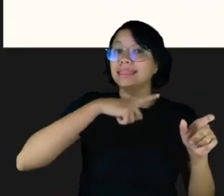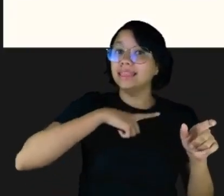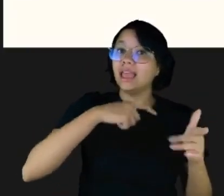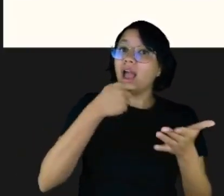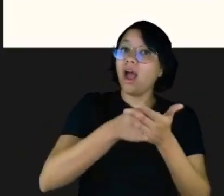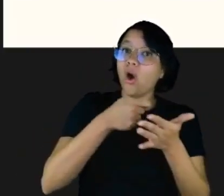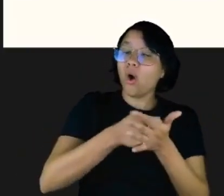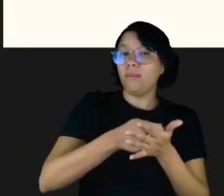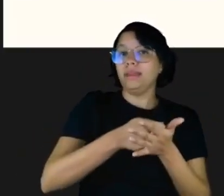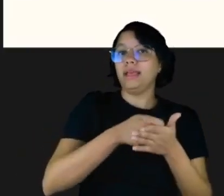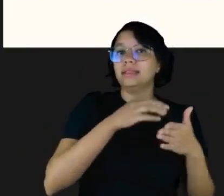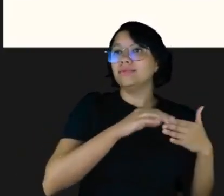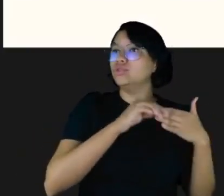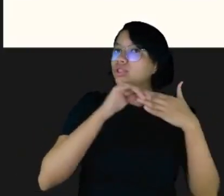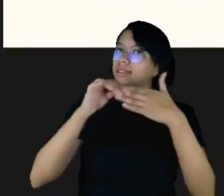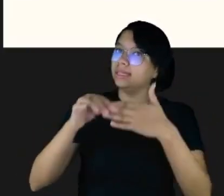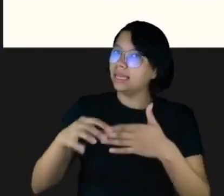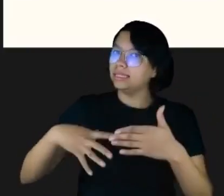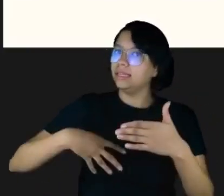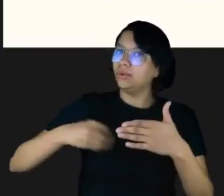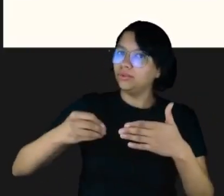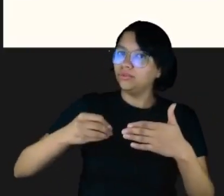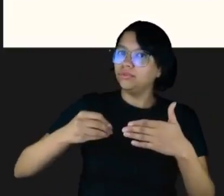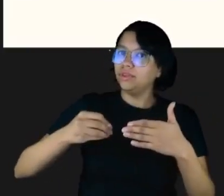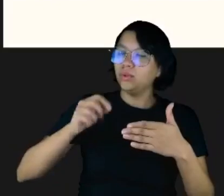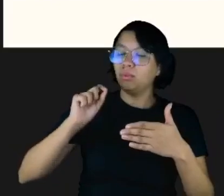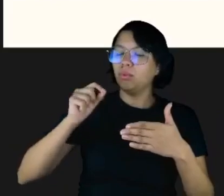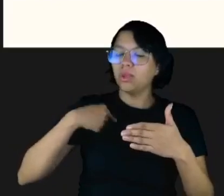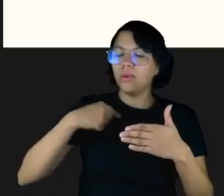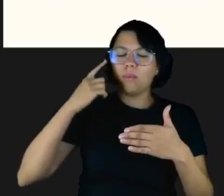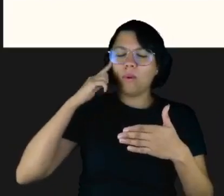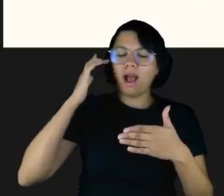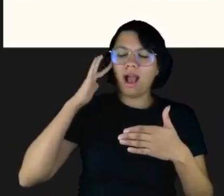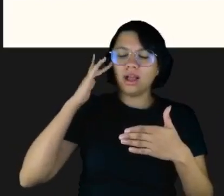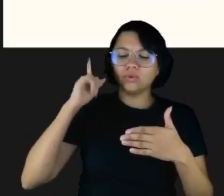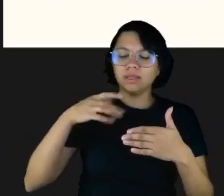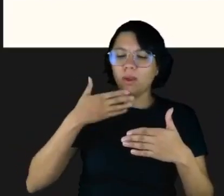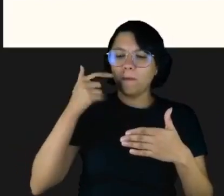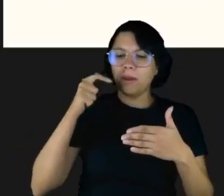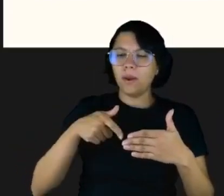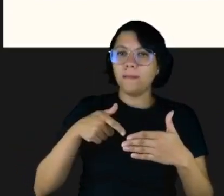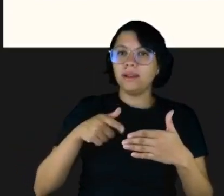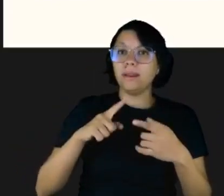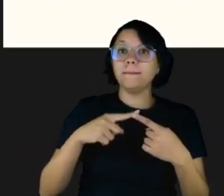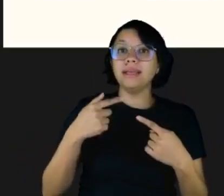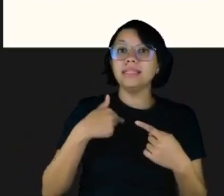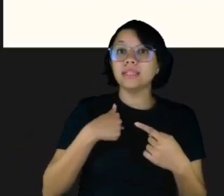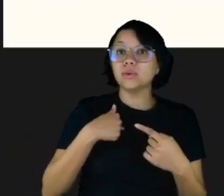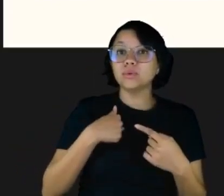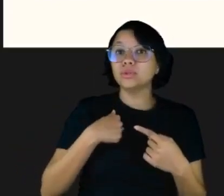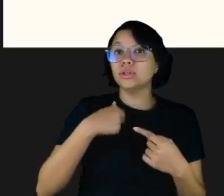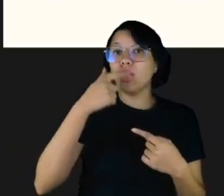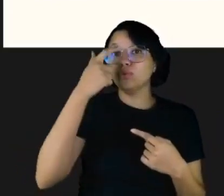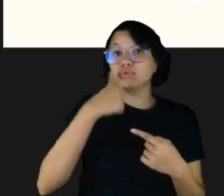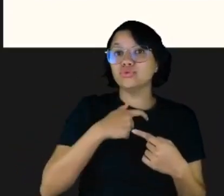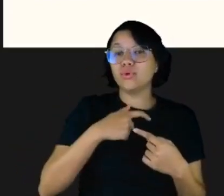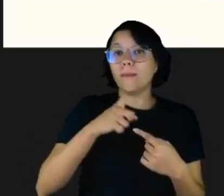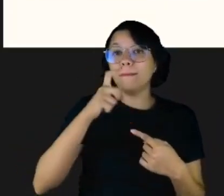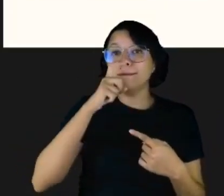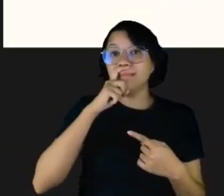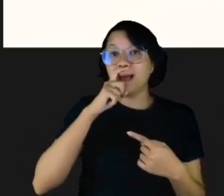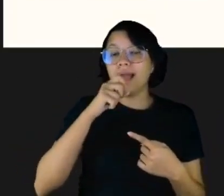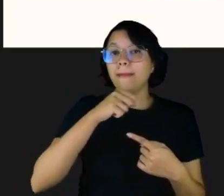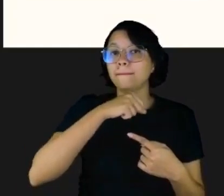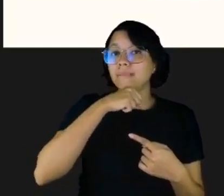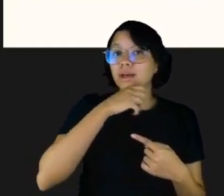de trazer o filho com aquilo que ele acha que é o melhor para o filho. Nós não somos pais dos nossos pais, mas